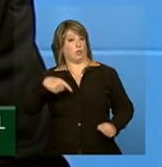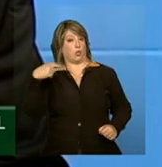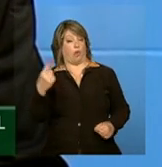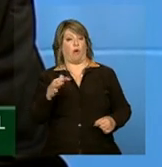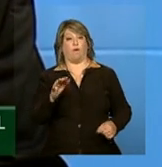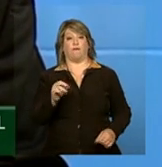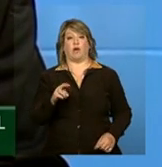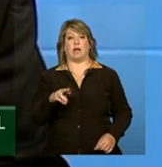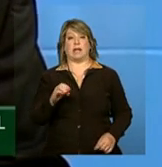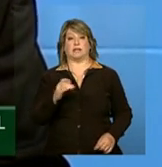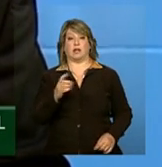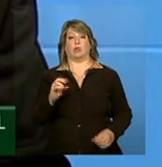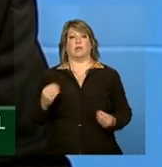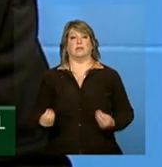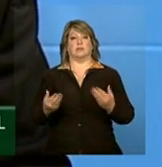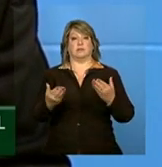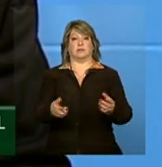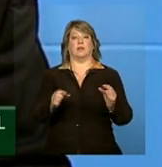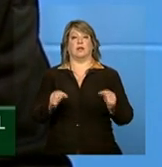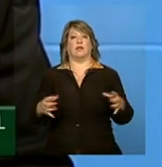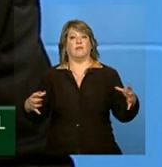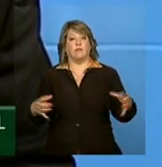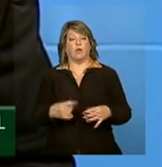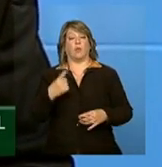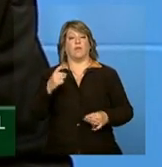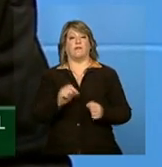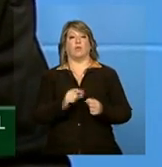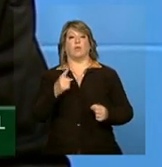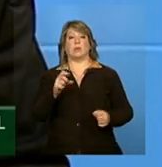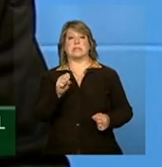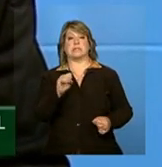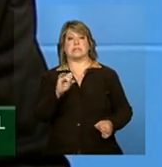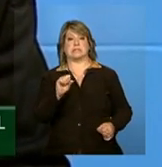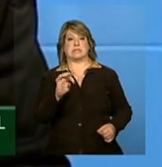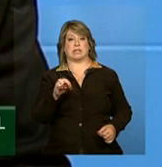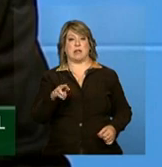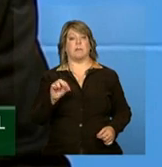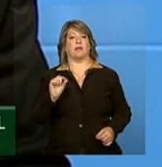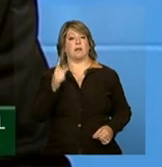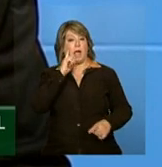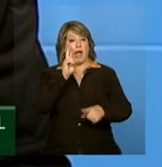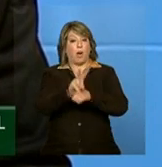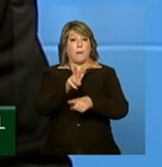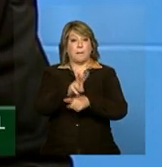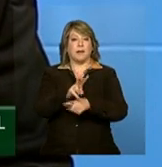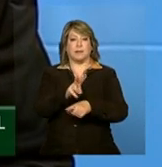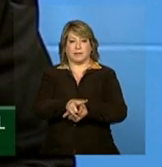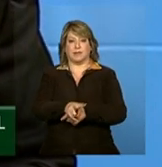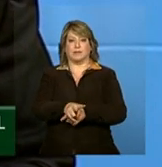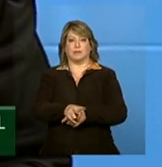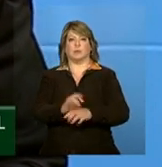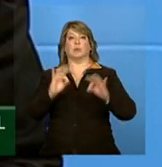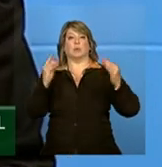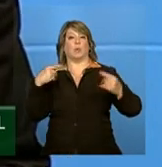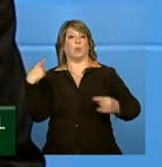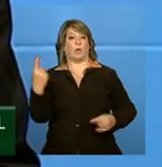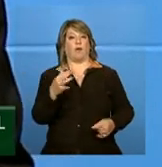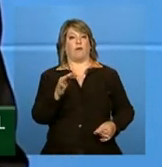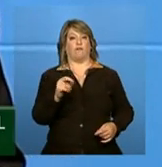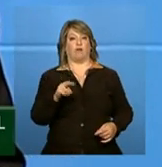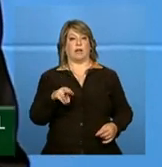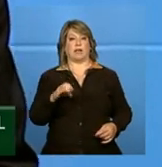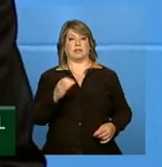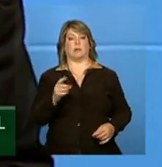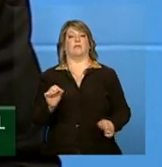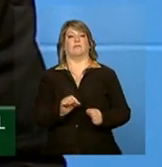fornecedores, desenvolvendo um sistema de acompanhamento dos fornecedores, também